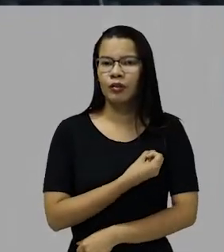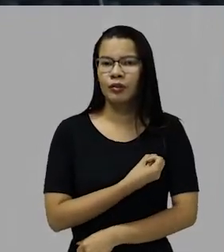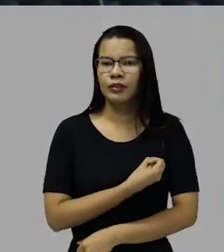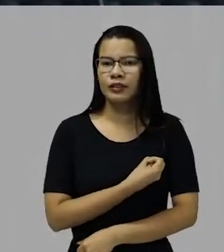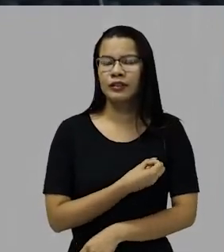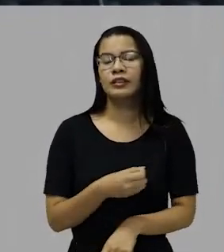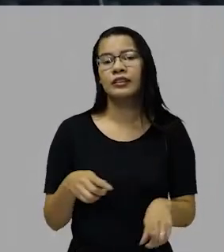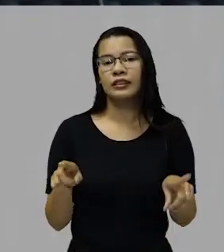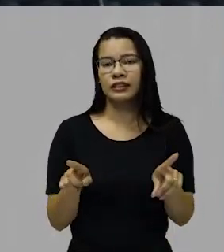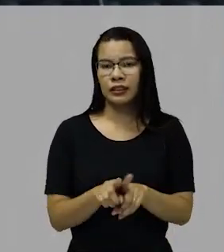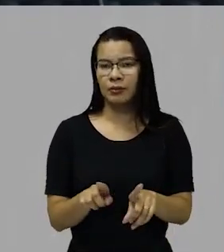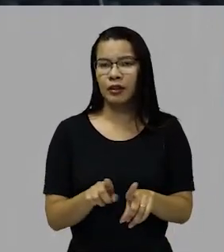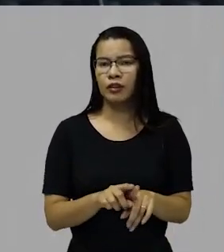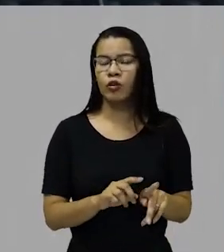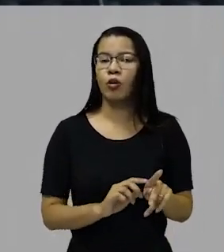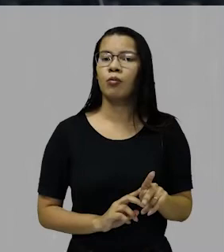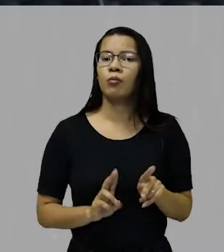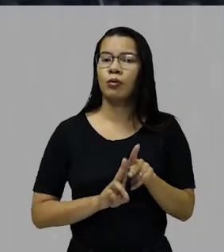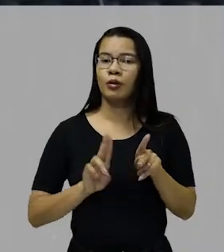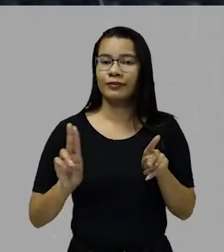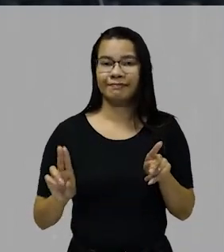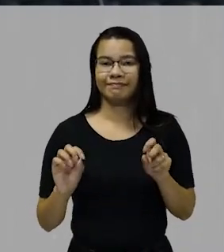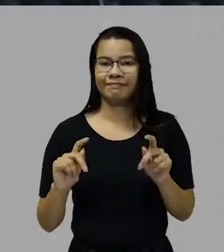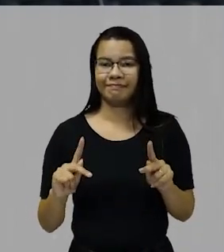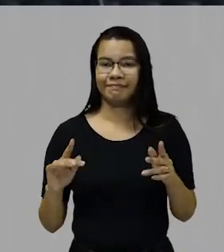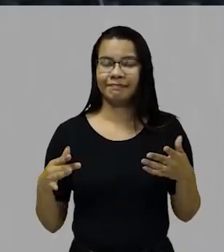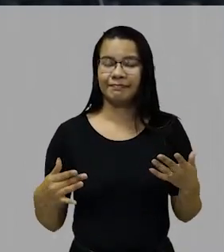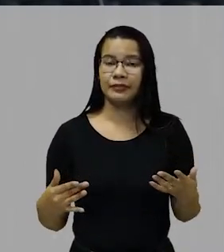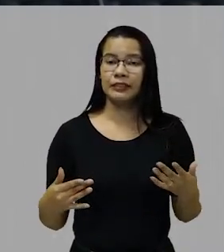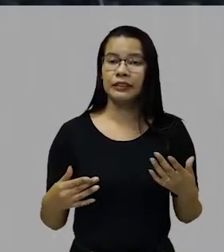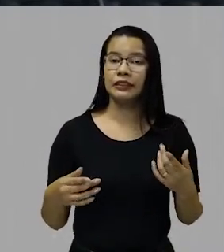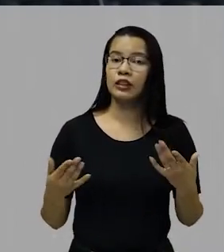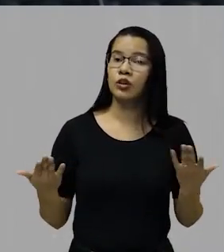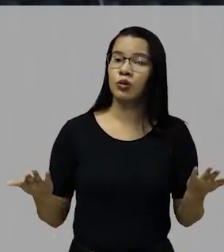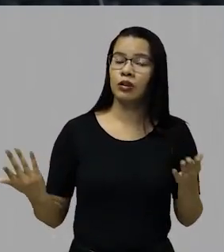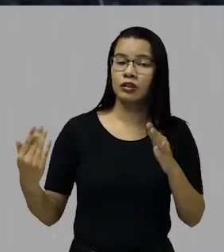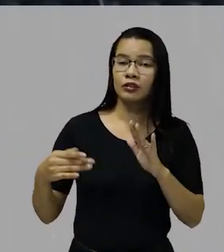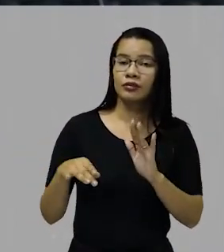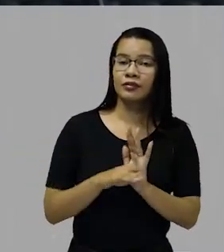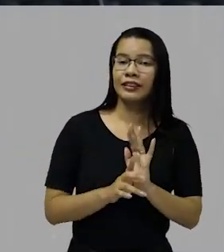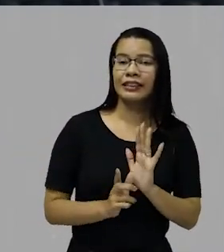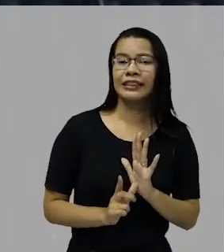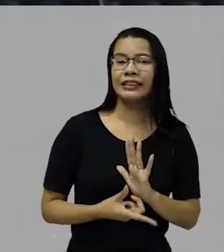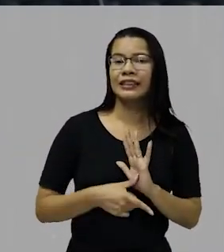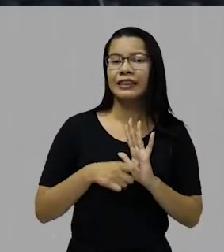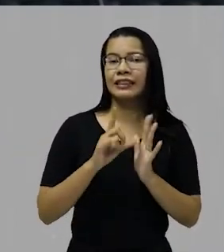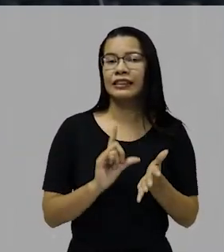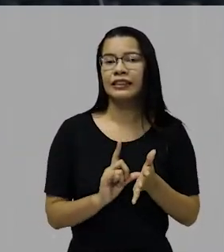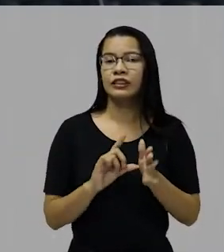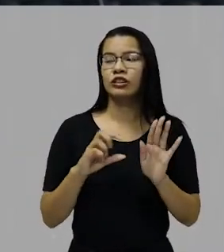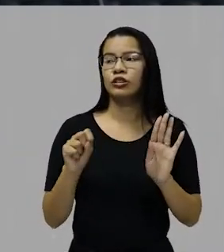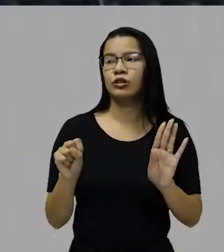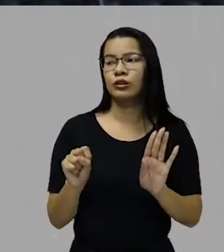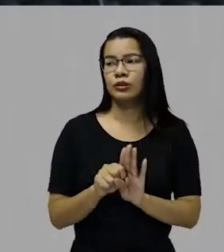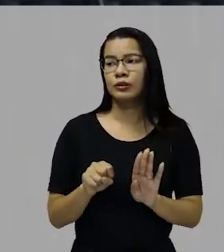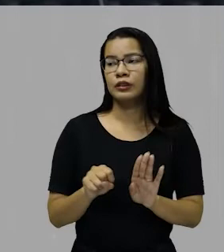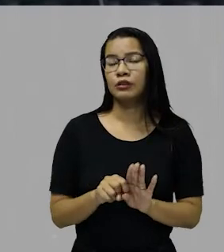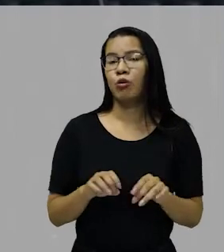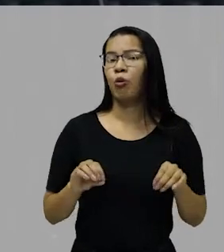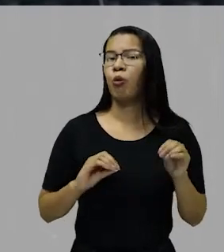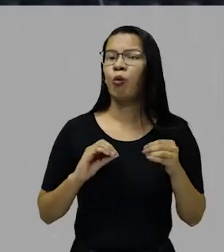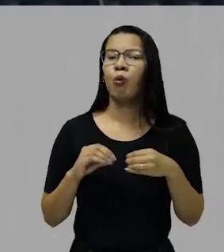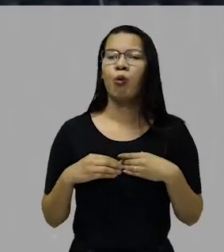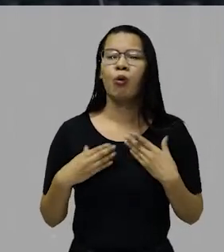concordar com o pronome, tá certo? E quando ele vem antes do substantivo, como